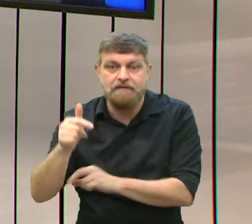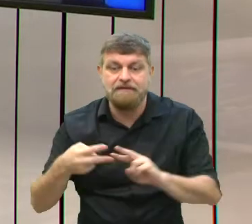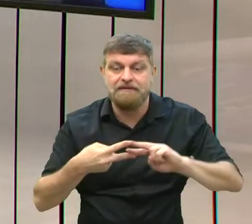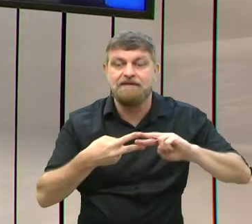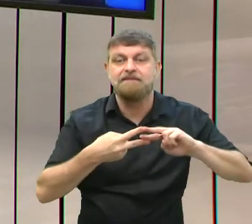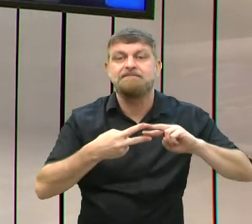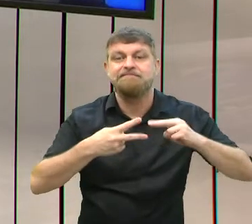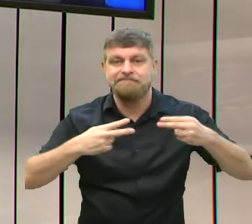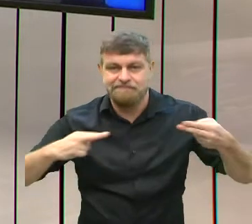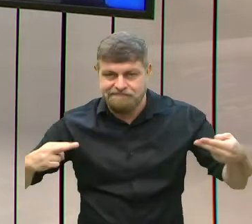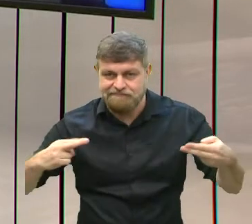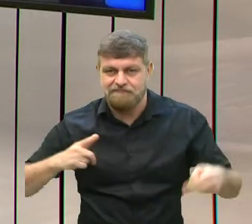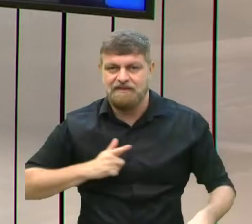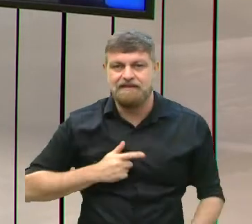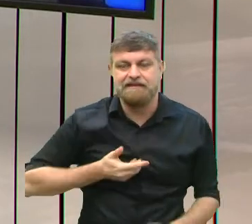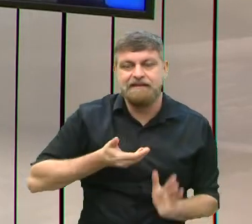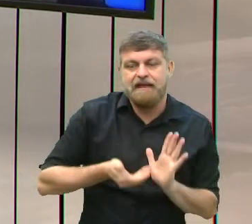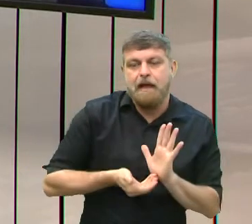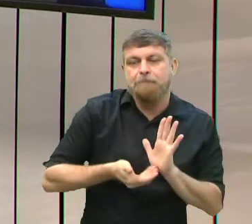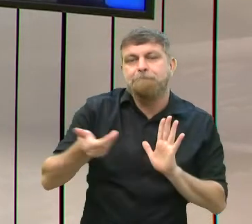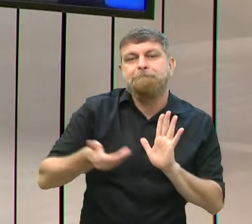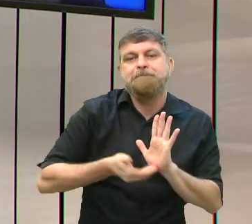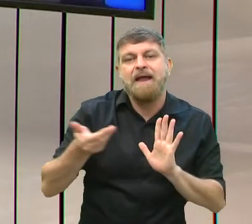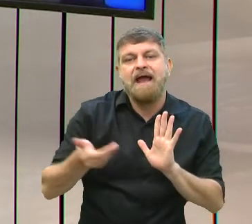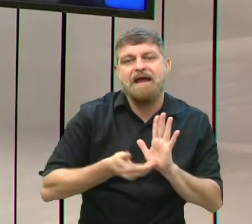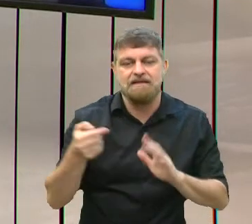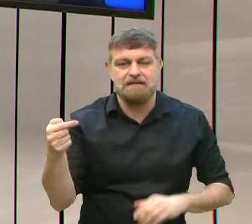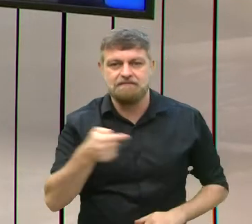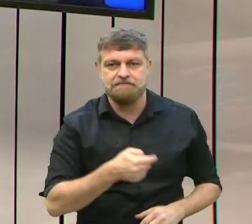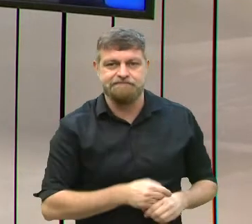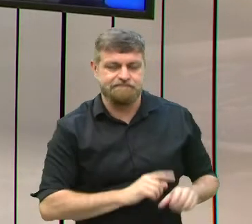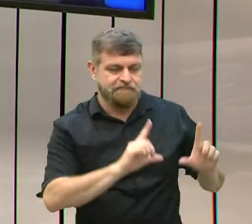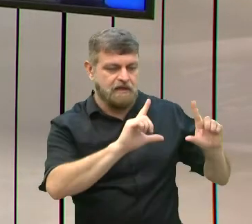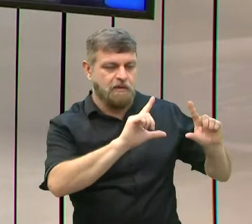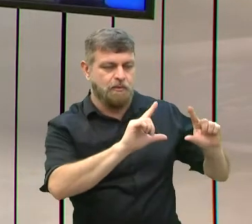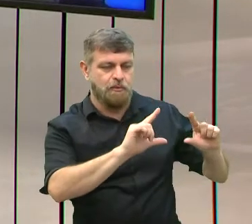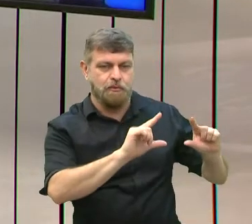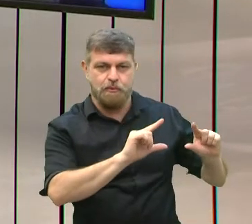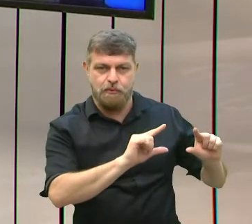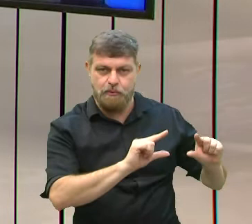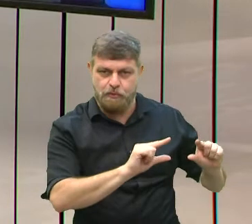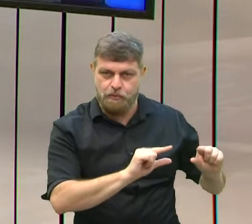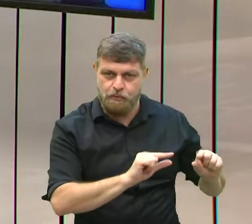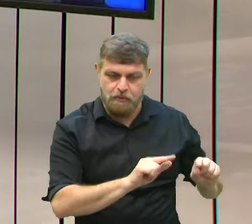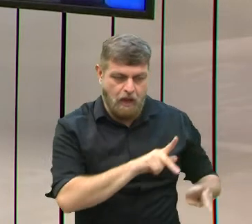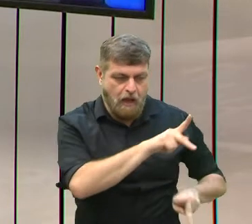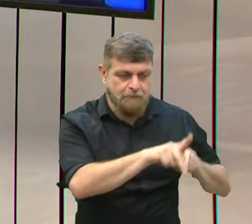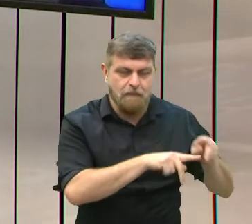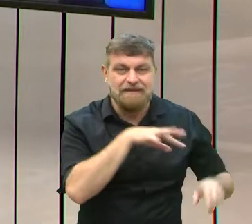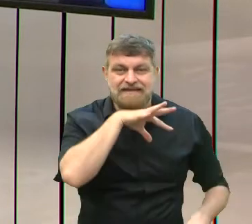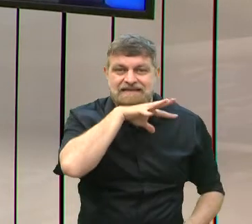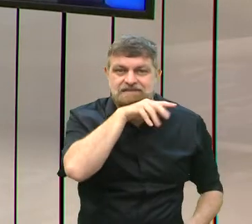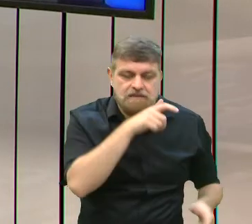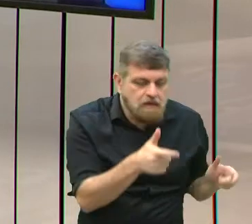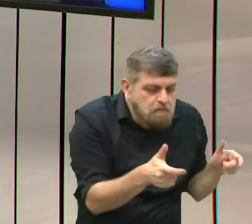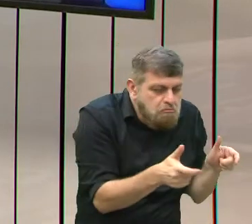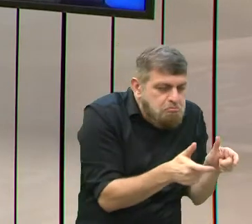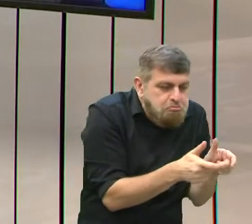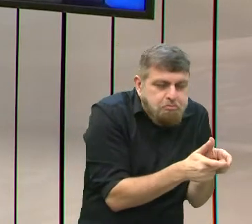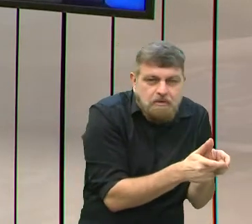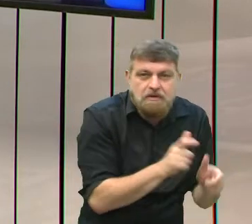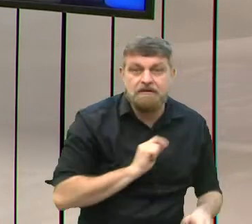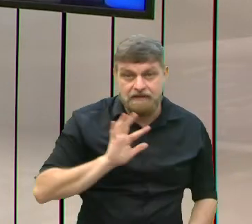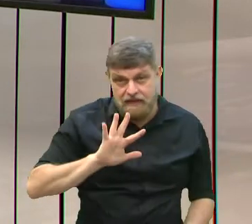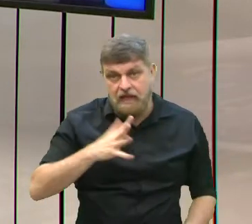genético. Né? Então, nós temos perda de variabilidade genética com o isolamento dessas populações, e isso vinha ocorrendo com